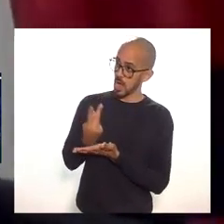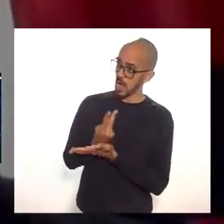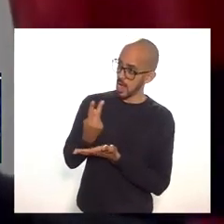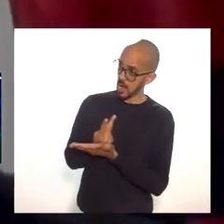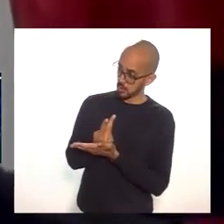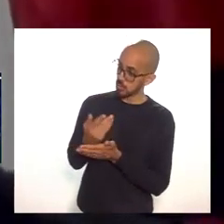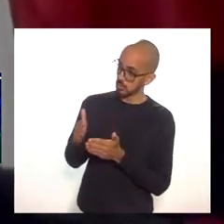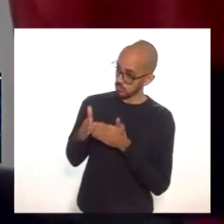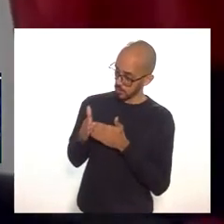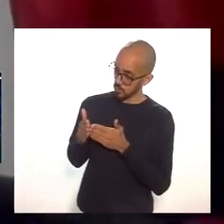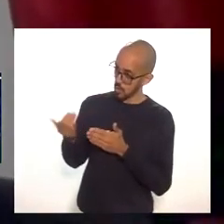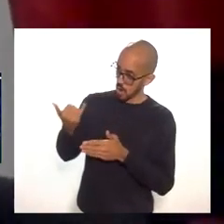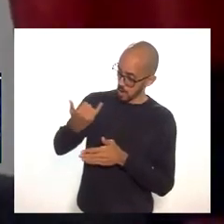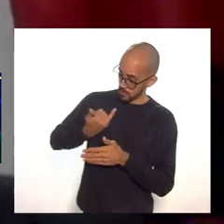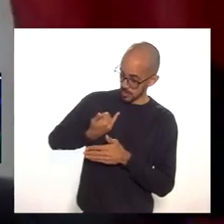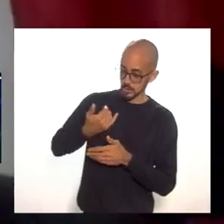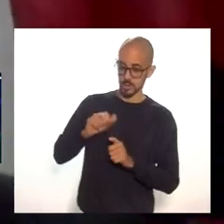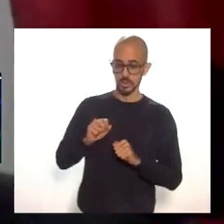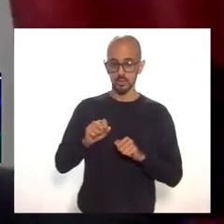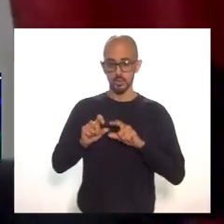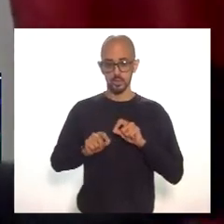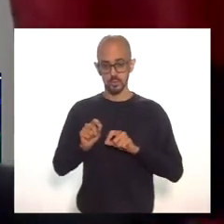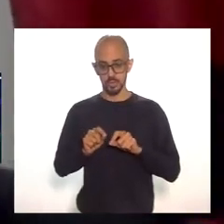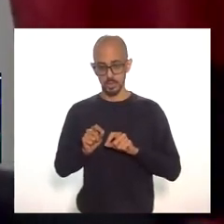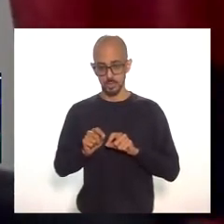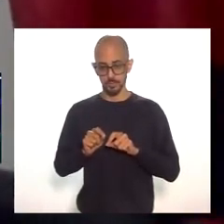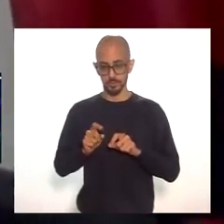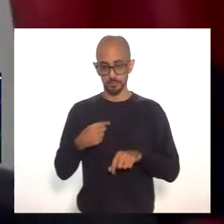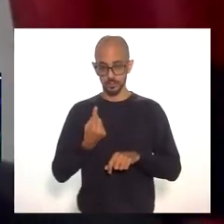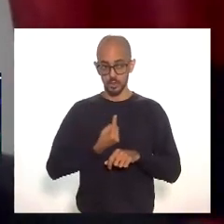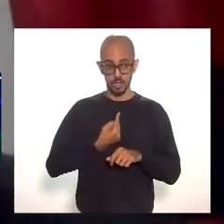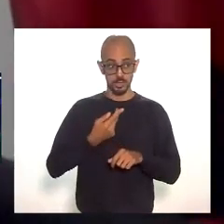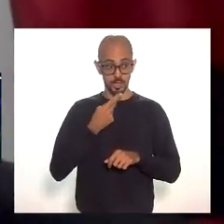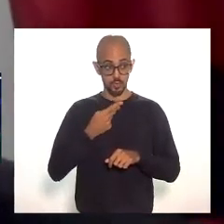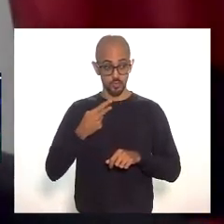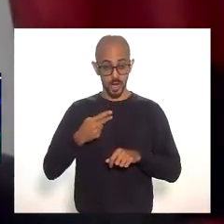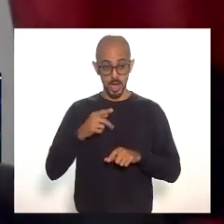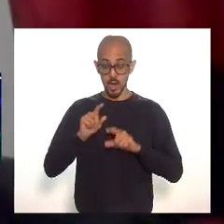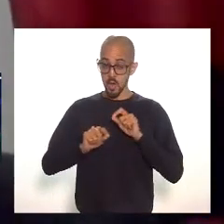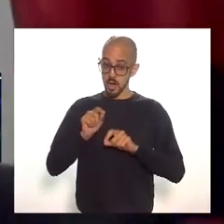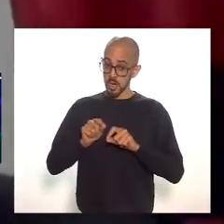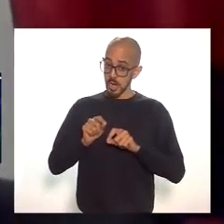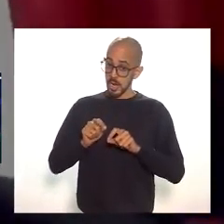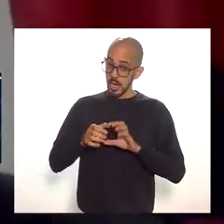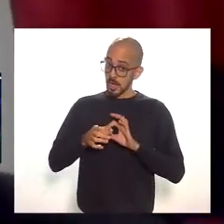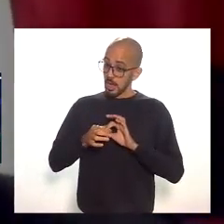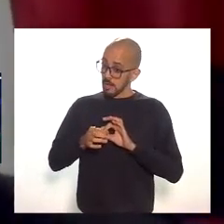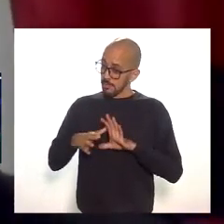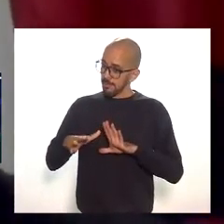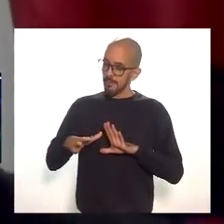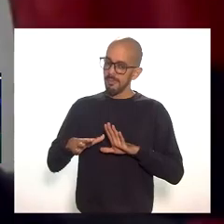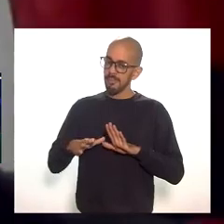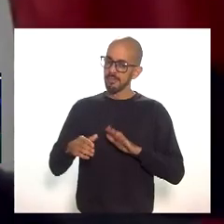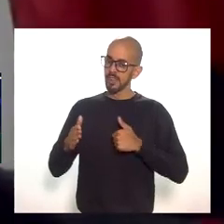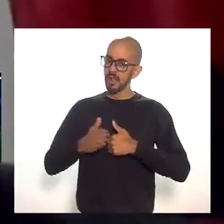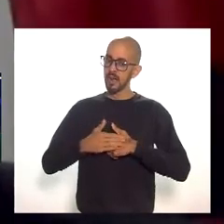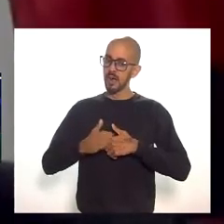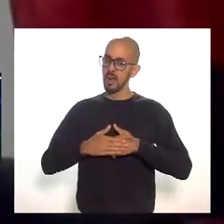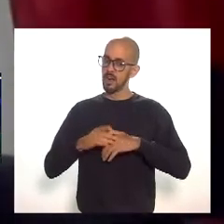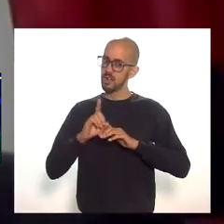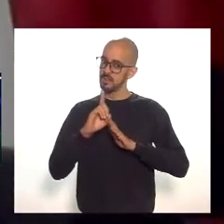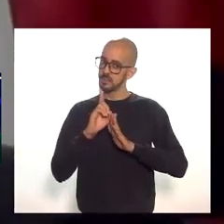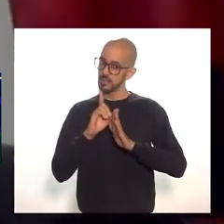parte, eu vou conceder a Vossa Excelência, de que nós estamos tratando da dispensa da autodeclaração para motocicletas